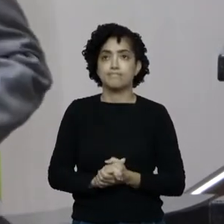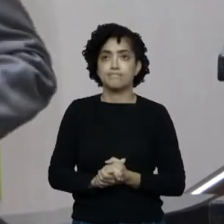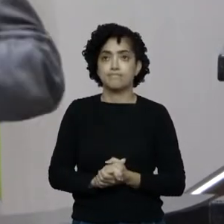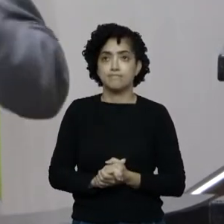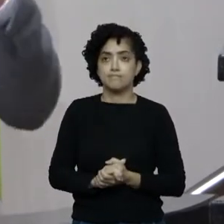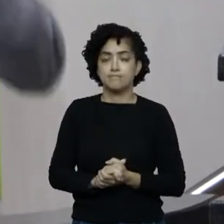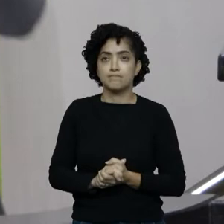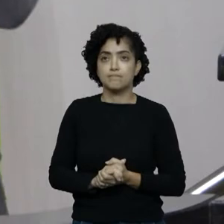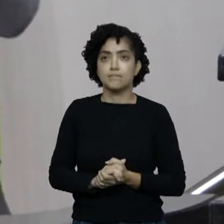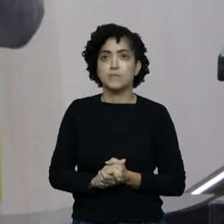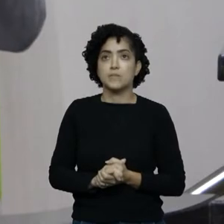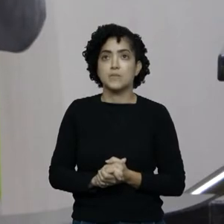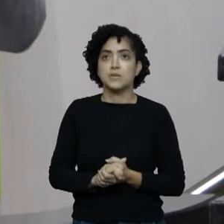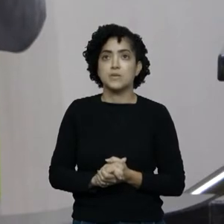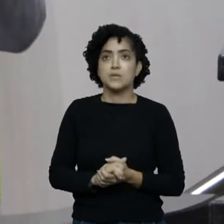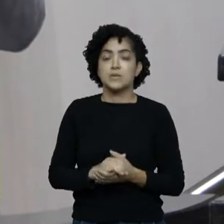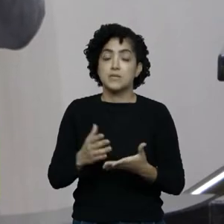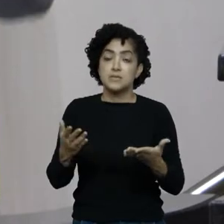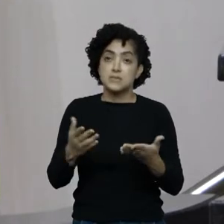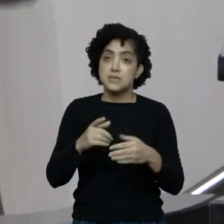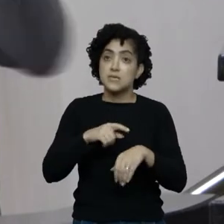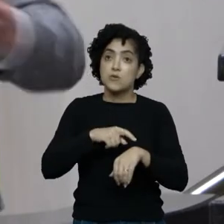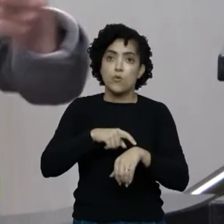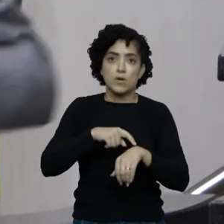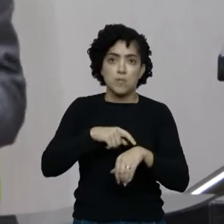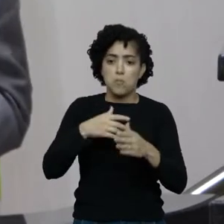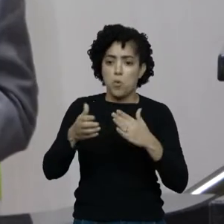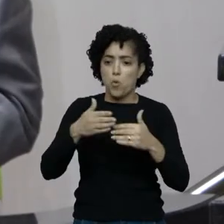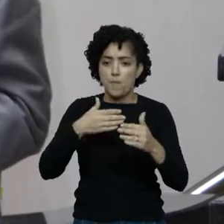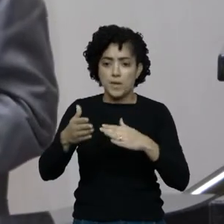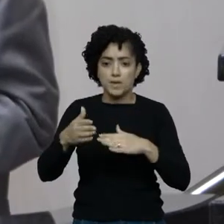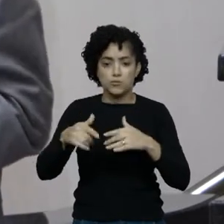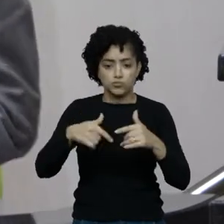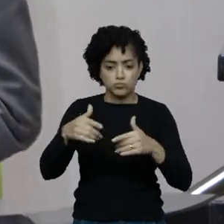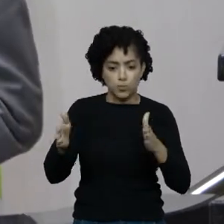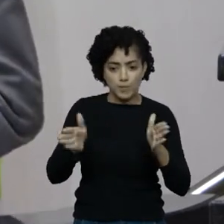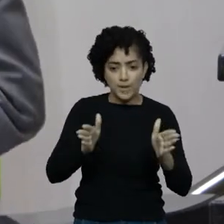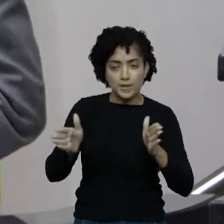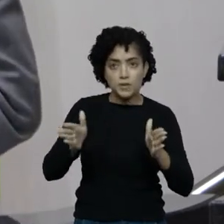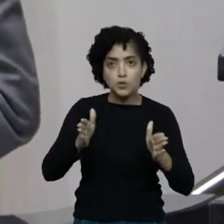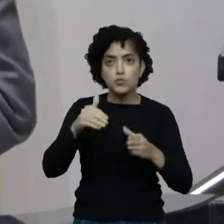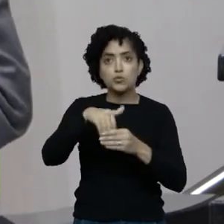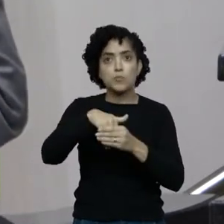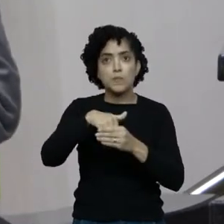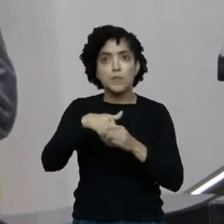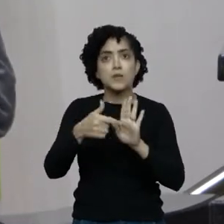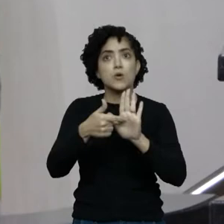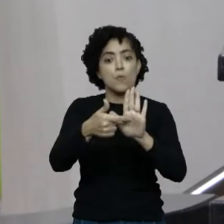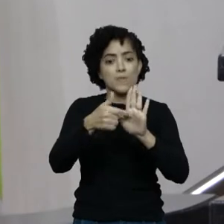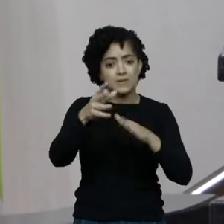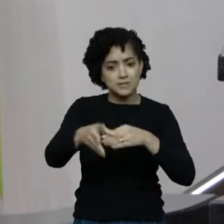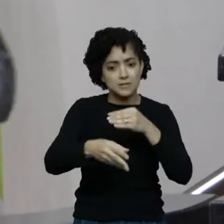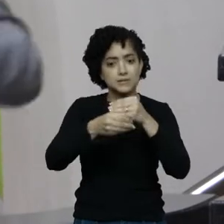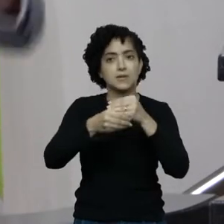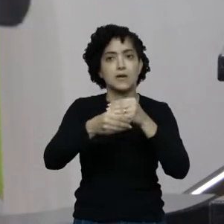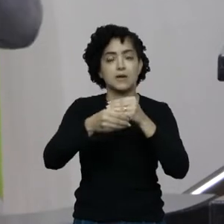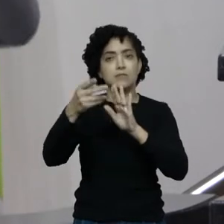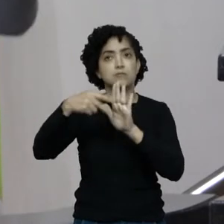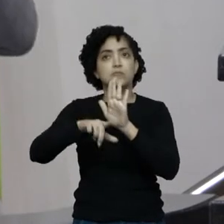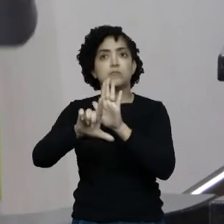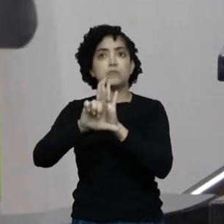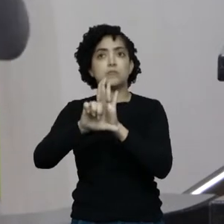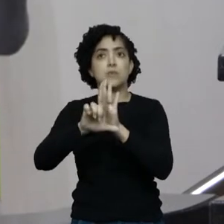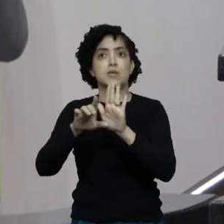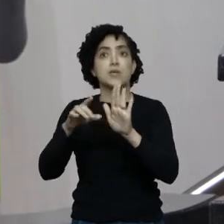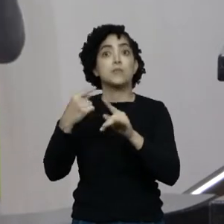eu te em qualquer momento para exercício de Mandato eu apresentar alguma emenda no projeto errei é porque